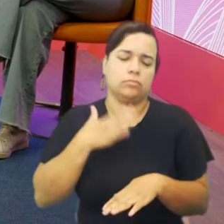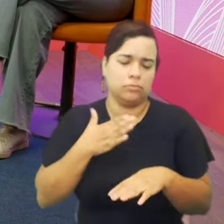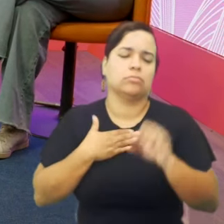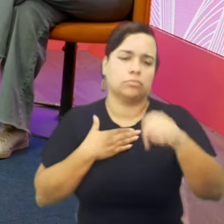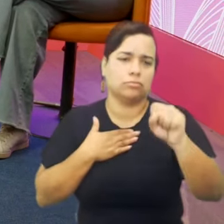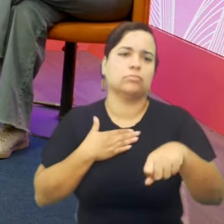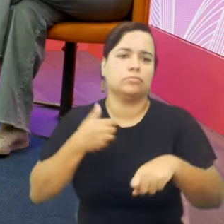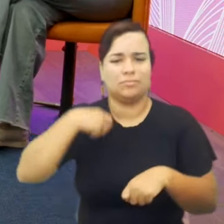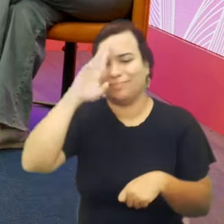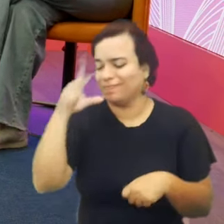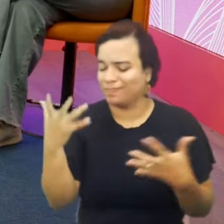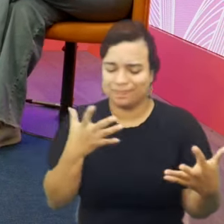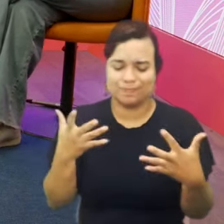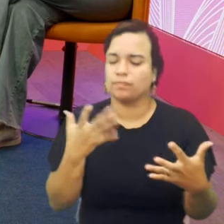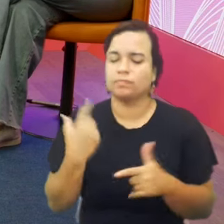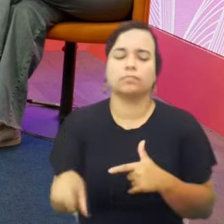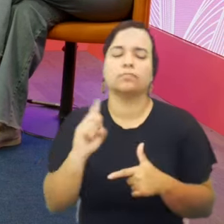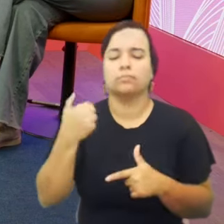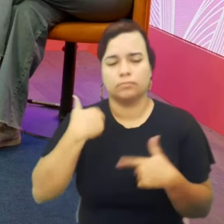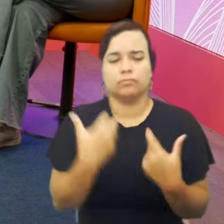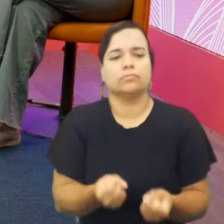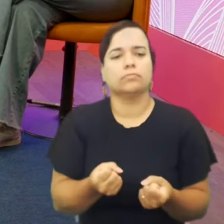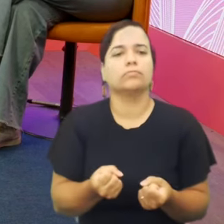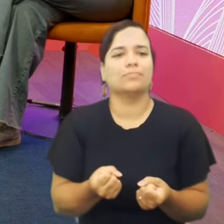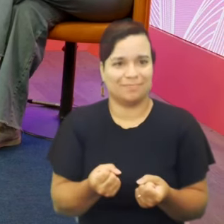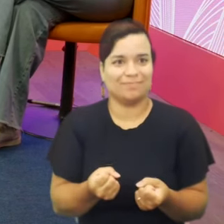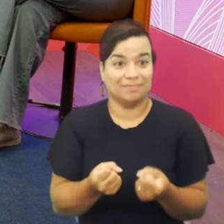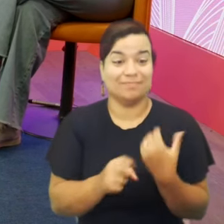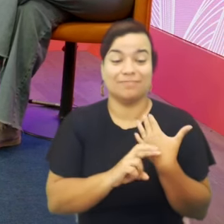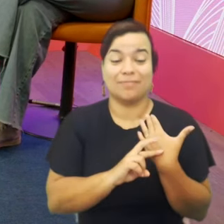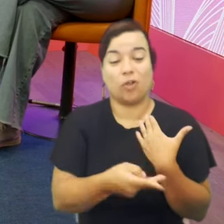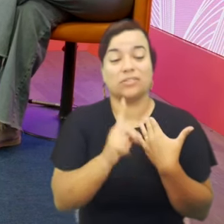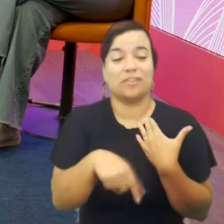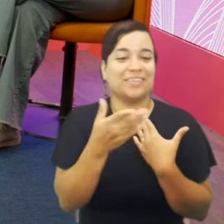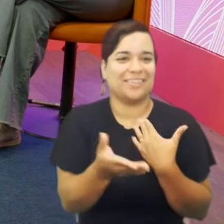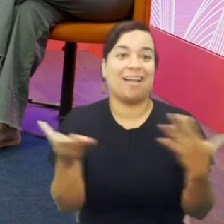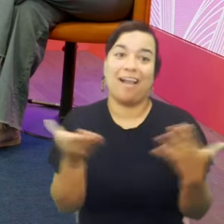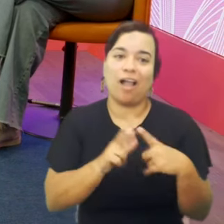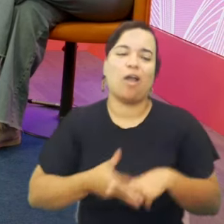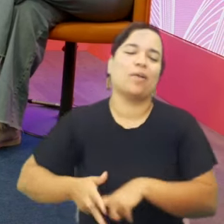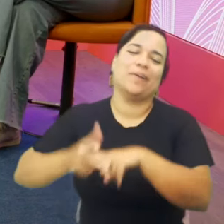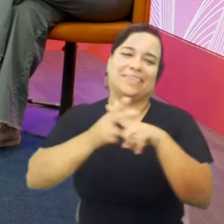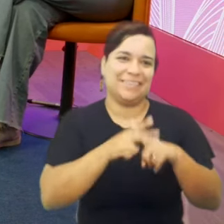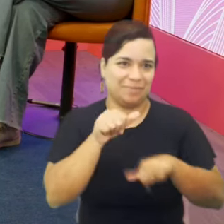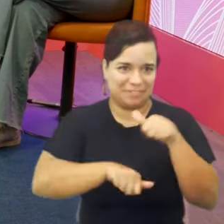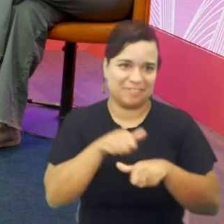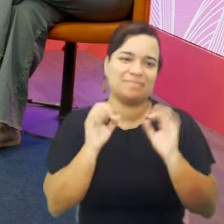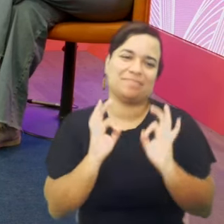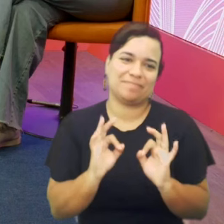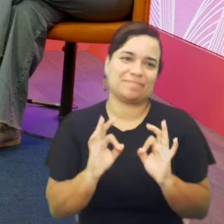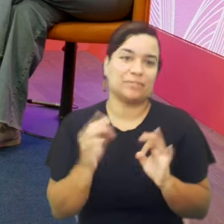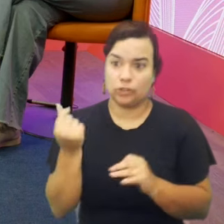decisão equivocada, mas fui eu que tomei. E sim, as consequências são essas, e agora a gente vai corrigir o que tem que corrigir.